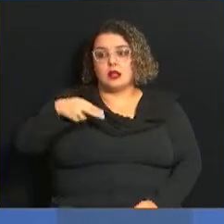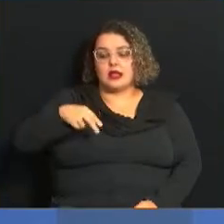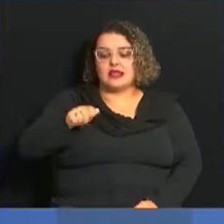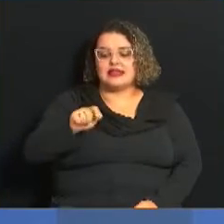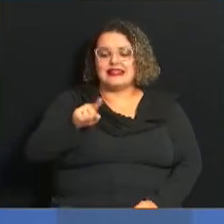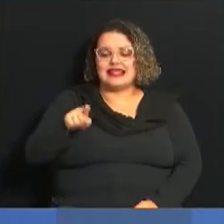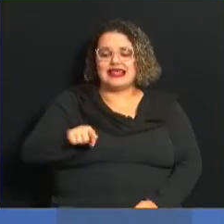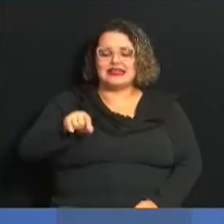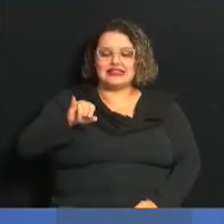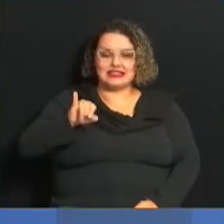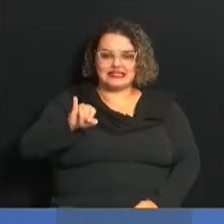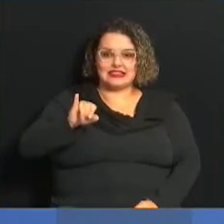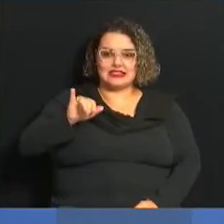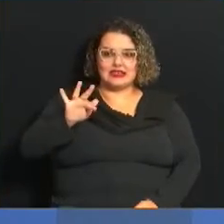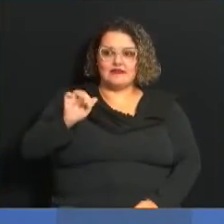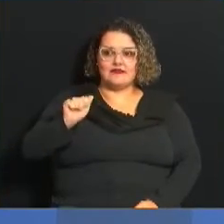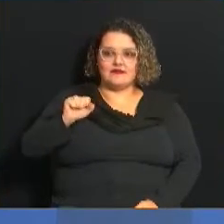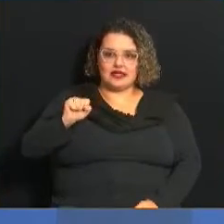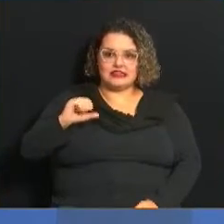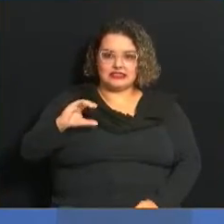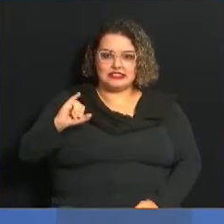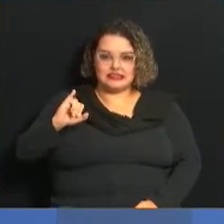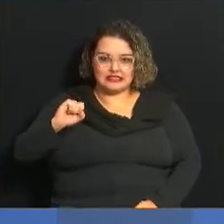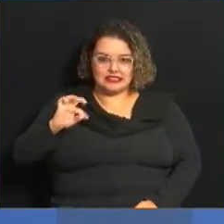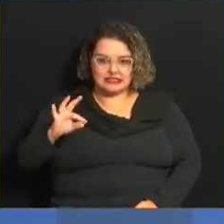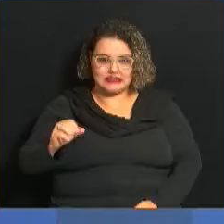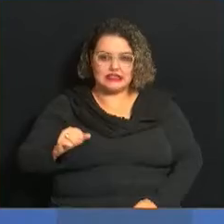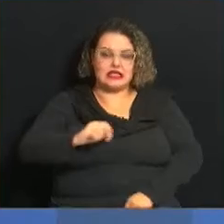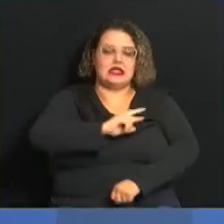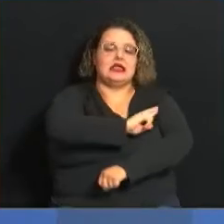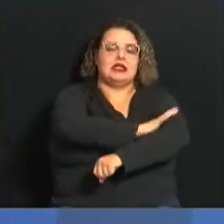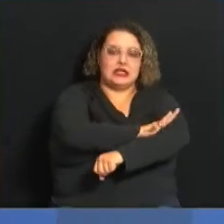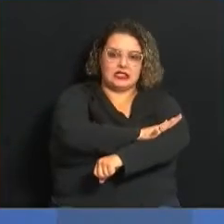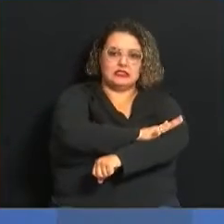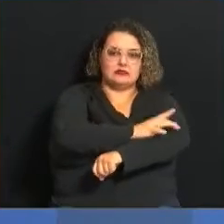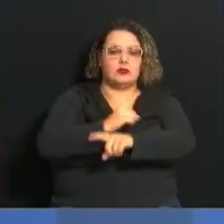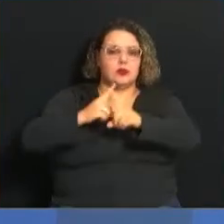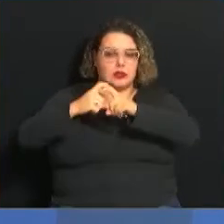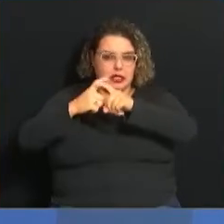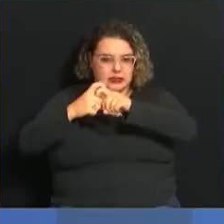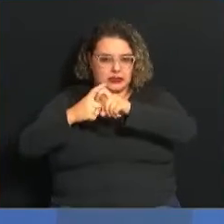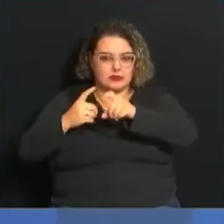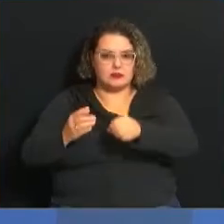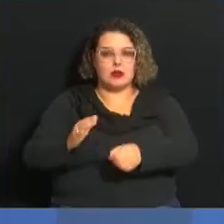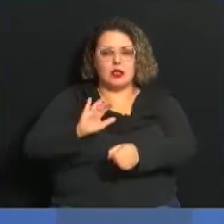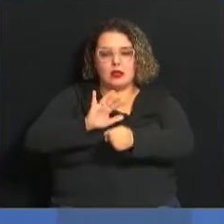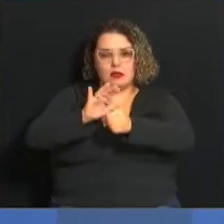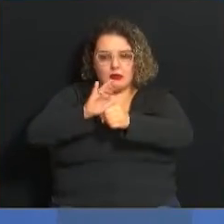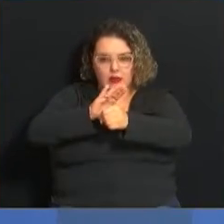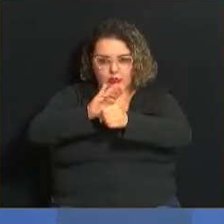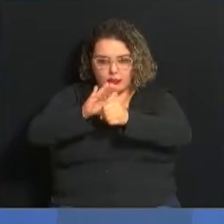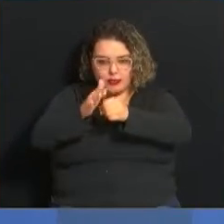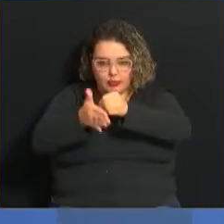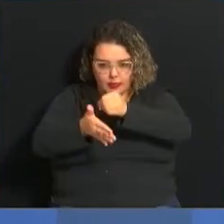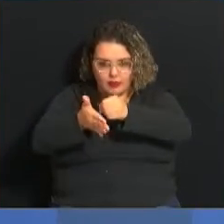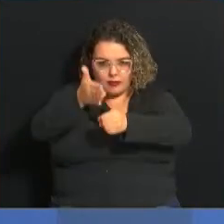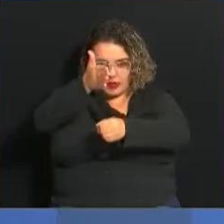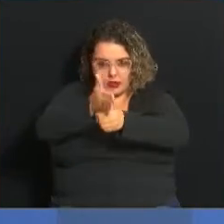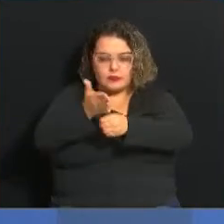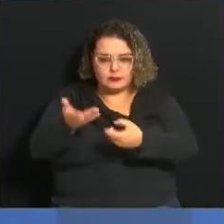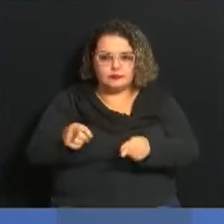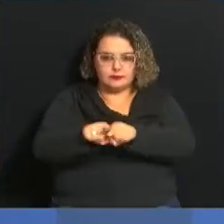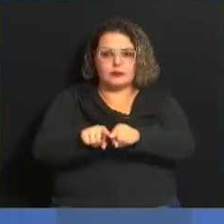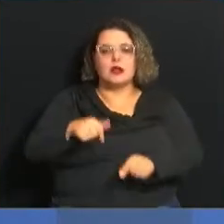nazifascista e racistas aqui em Campinas. A iniciativa, como o Gabriel disse, é da vereadora Mariana